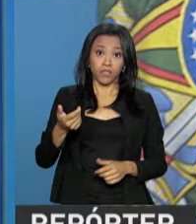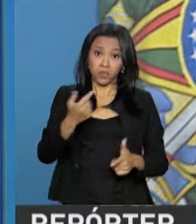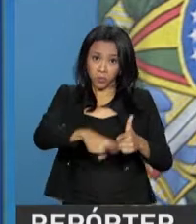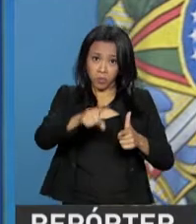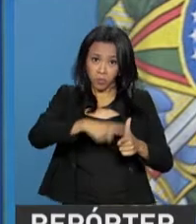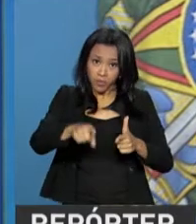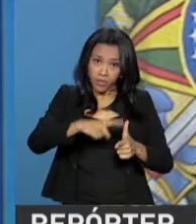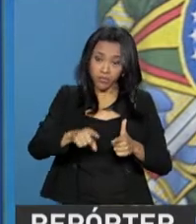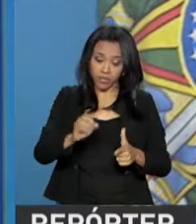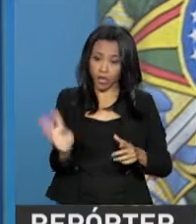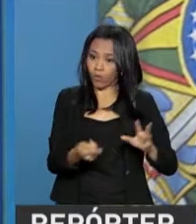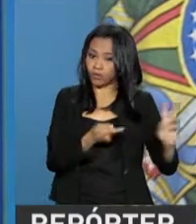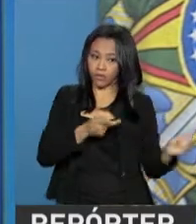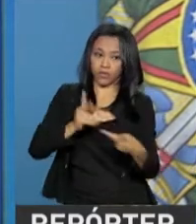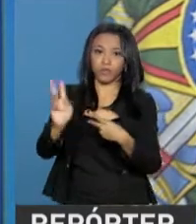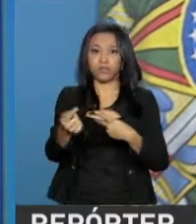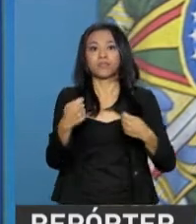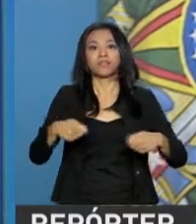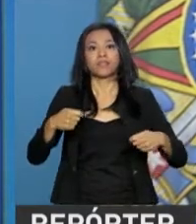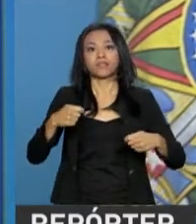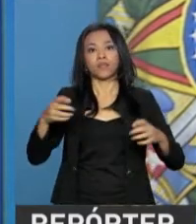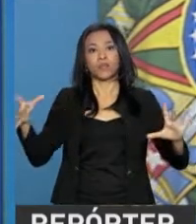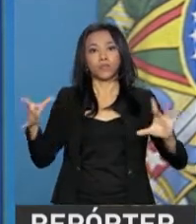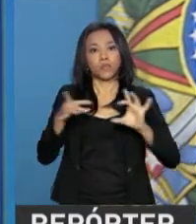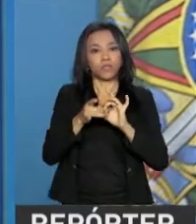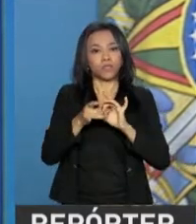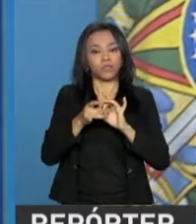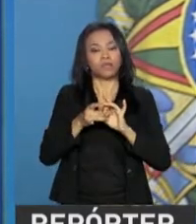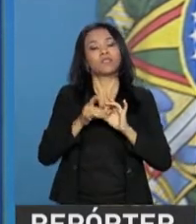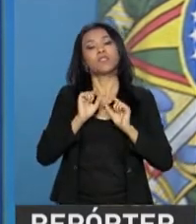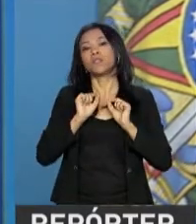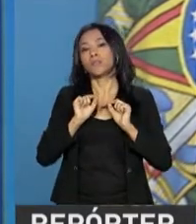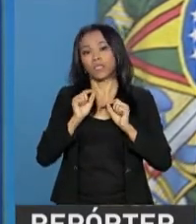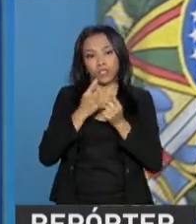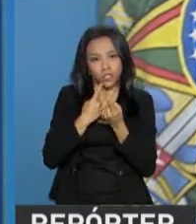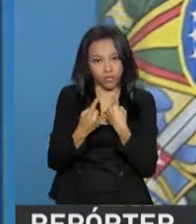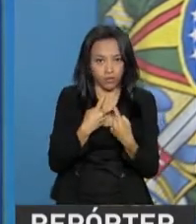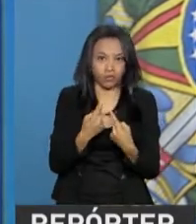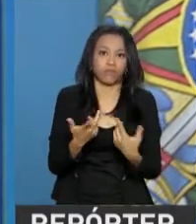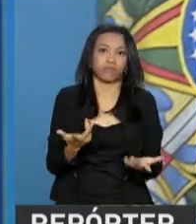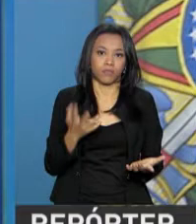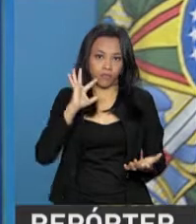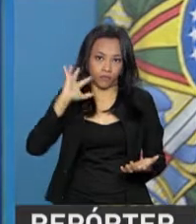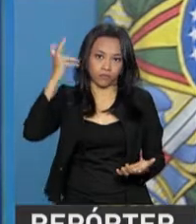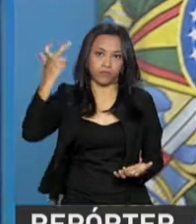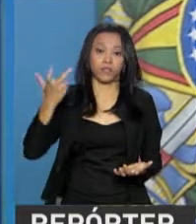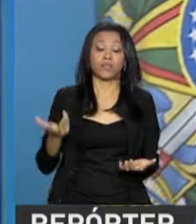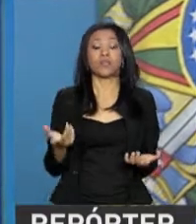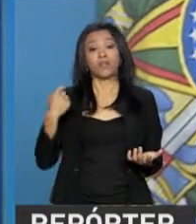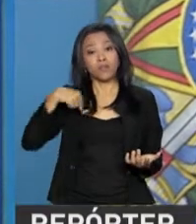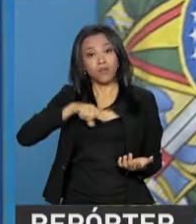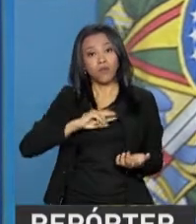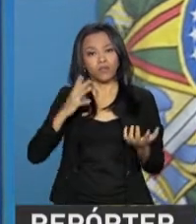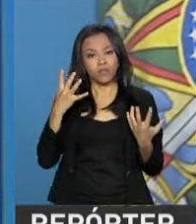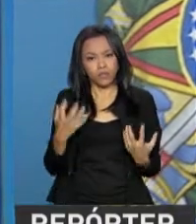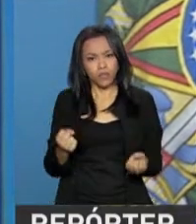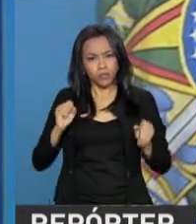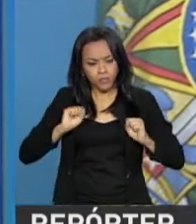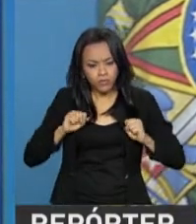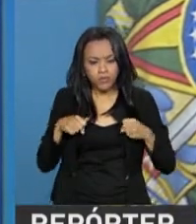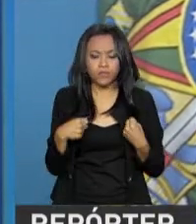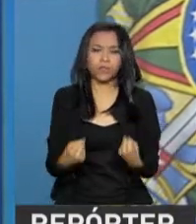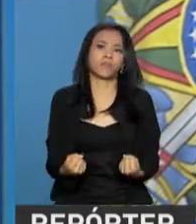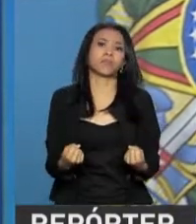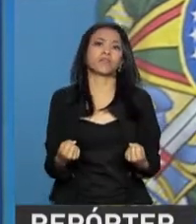nós exigem união e diálogo nós continuaremos a dedicar toda a nossa energia